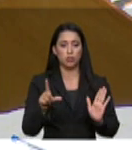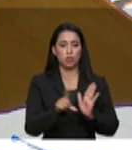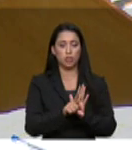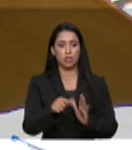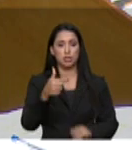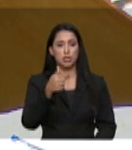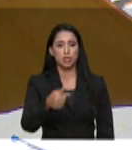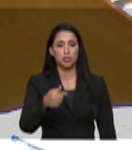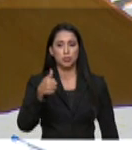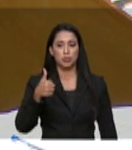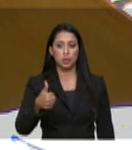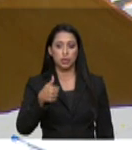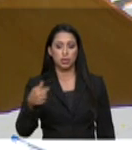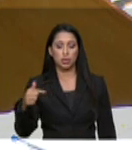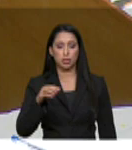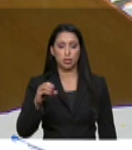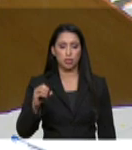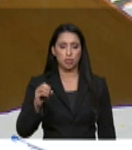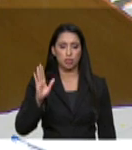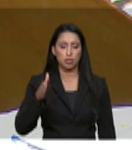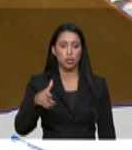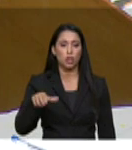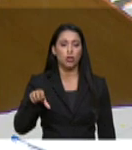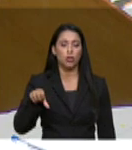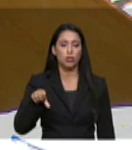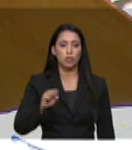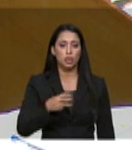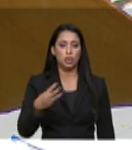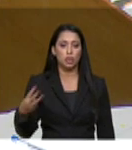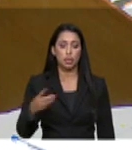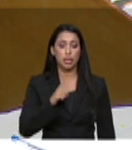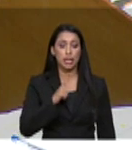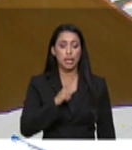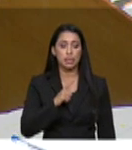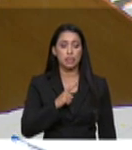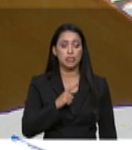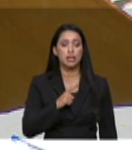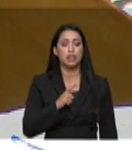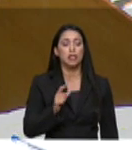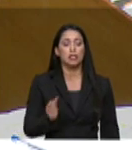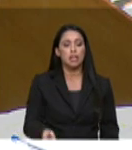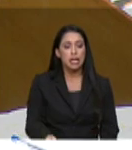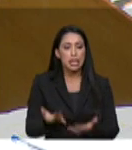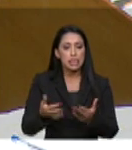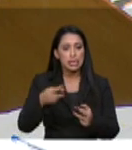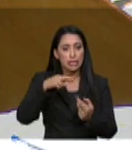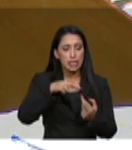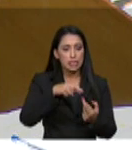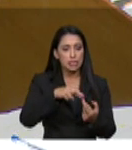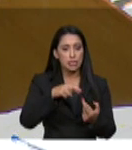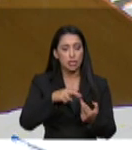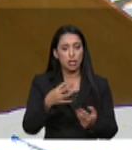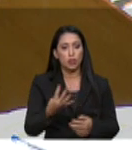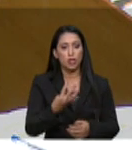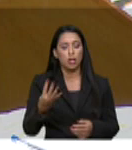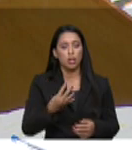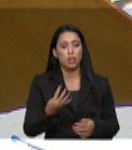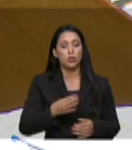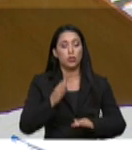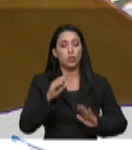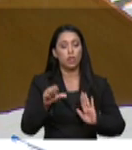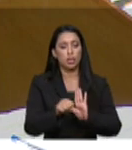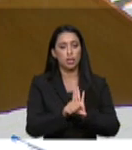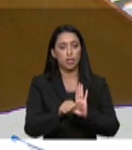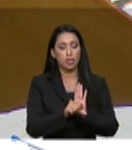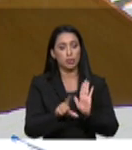Lei 7170/83 kids Point 23 onde cê tá indeciso quatro a prática de qualquer dos crimes